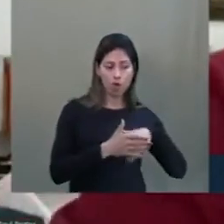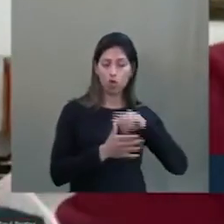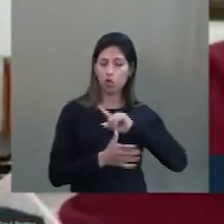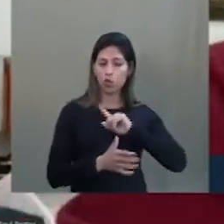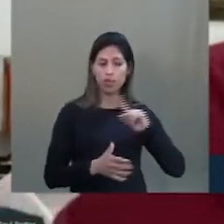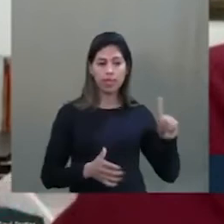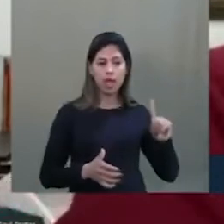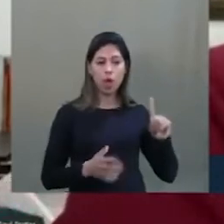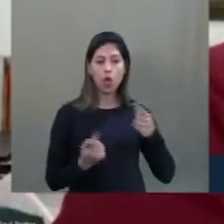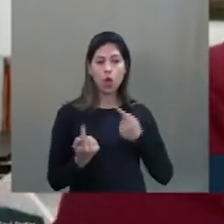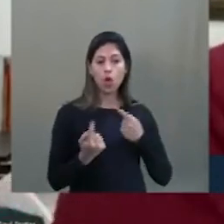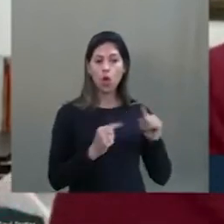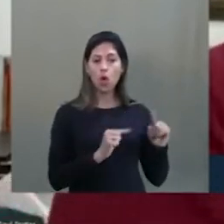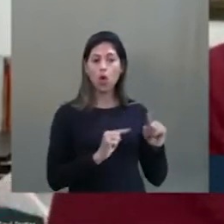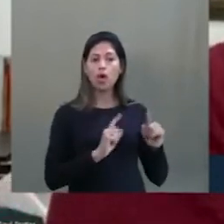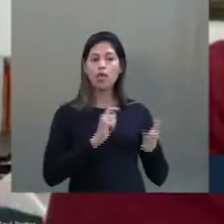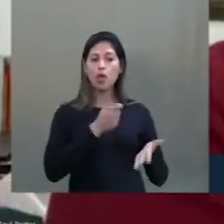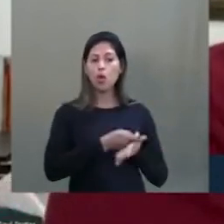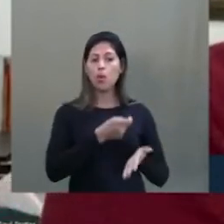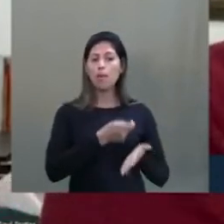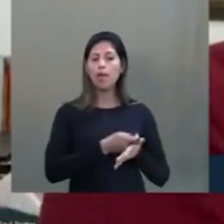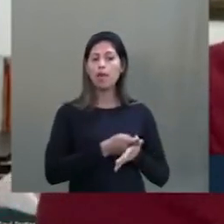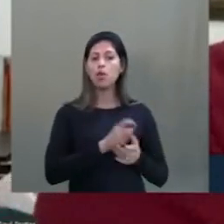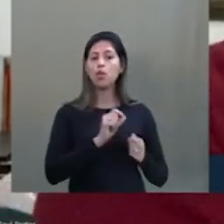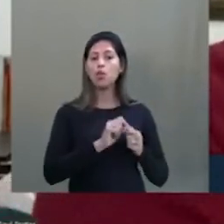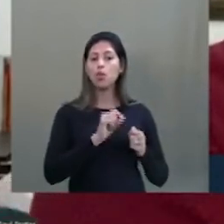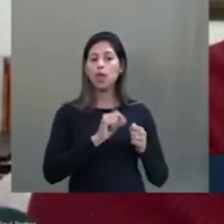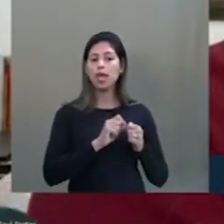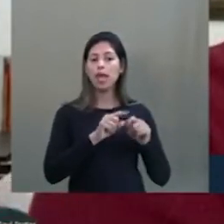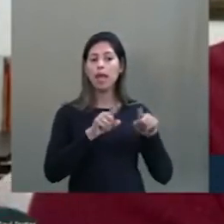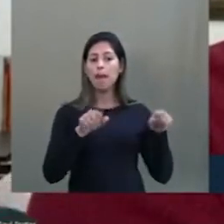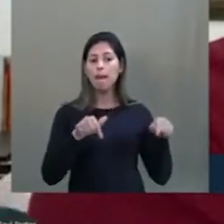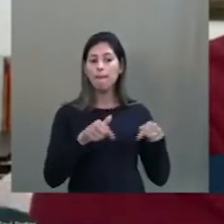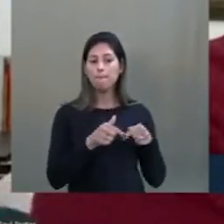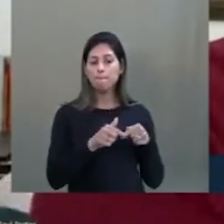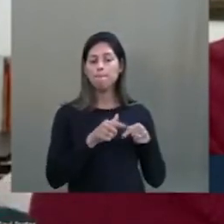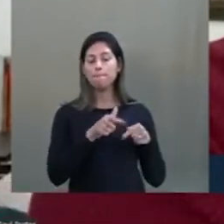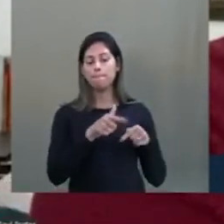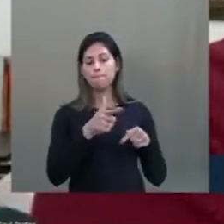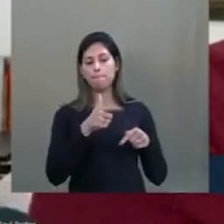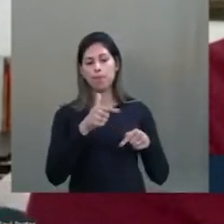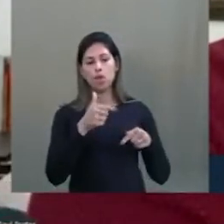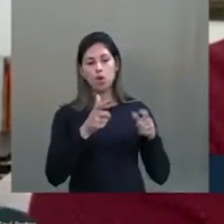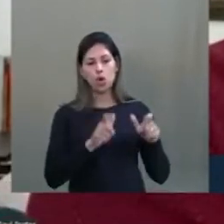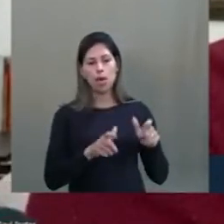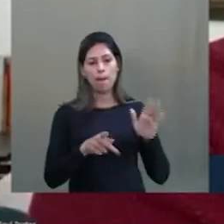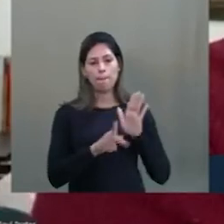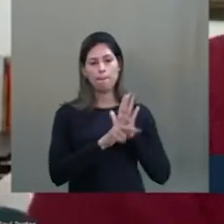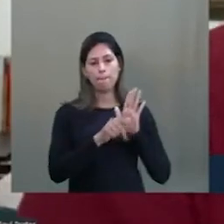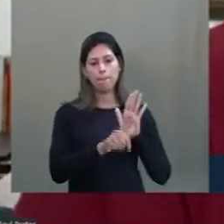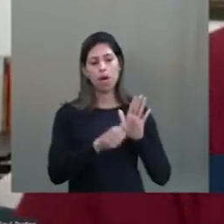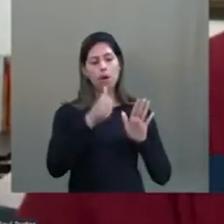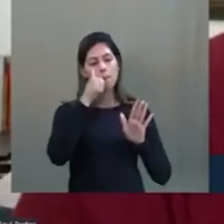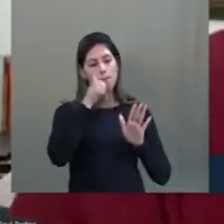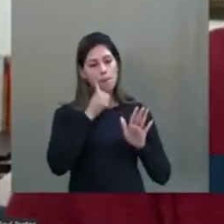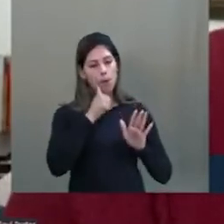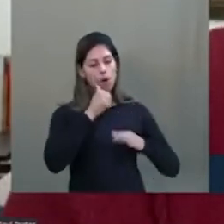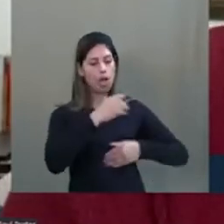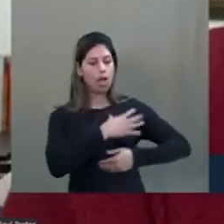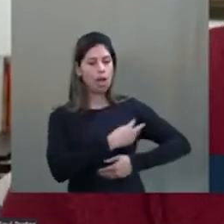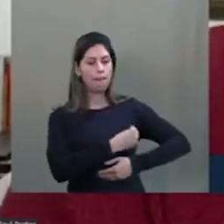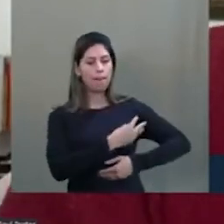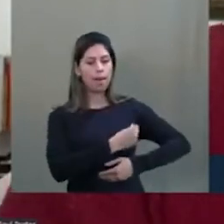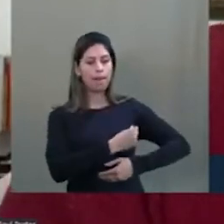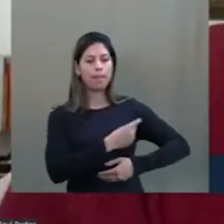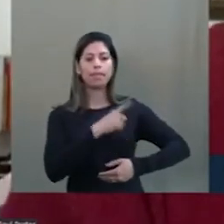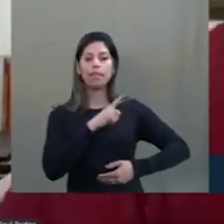retirada da obrigatoriedade de se prover à mulher amamentando um local adequado para fazer amamentação em caso de empresas com